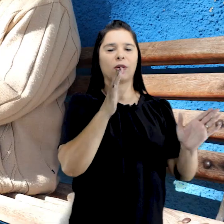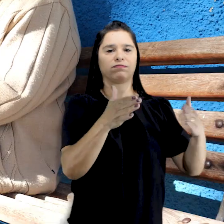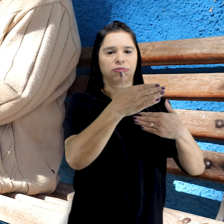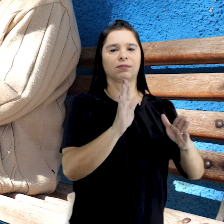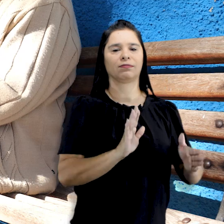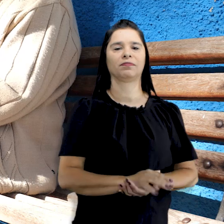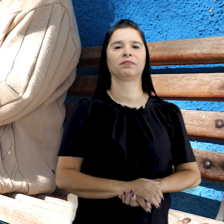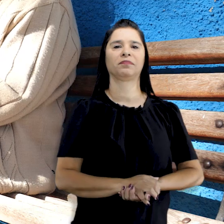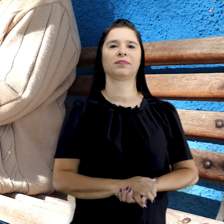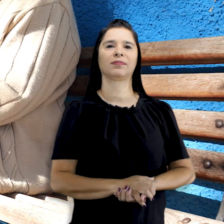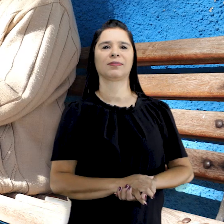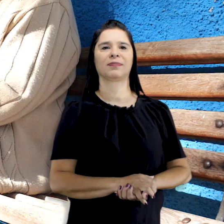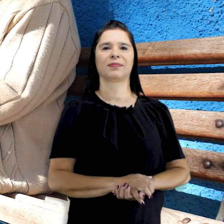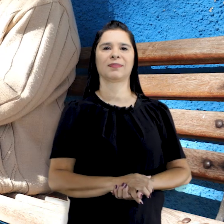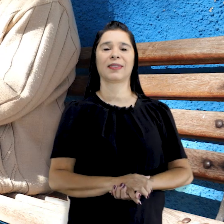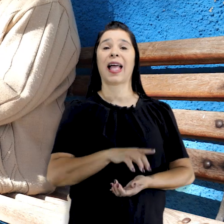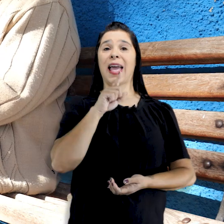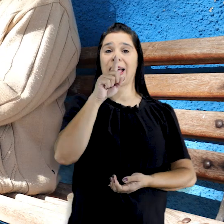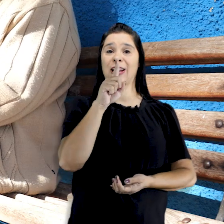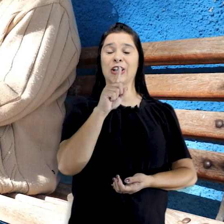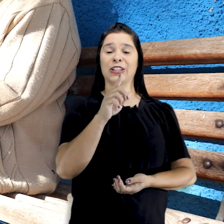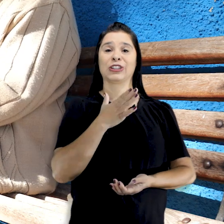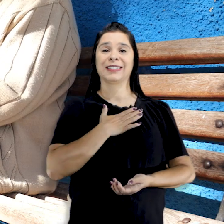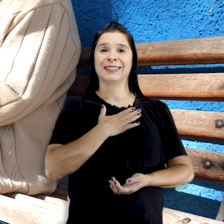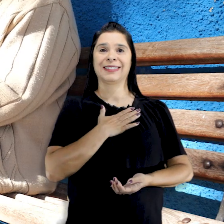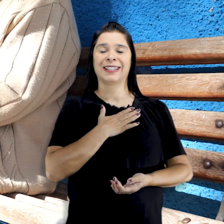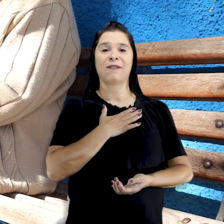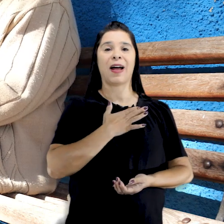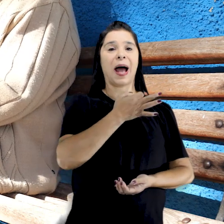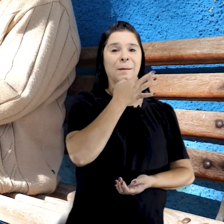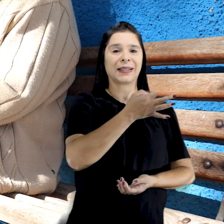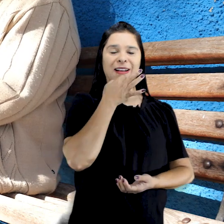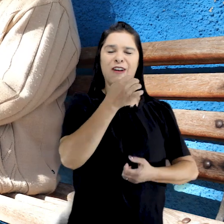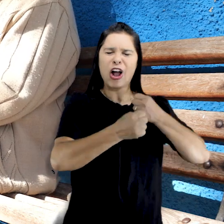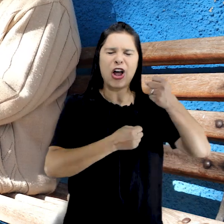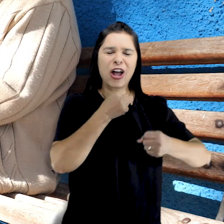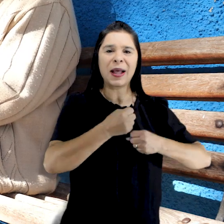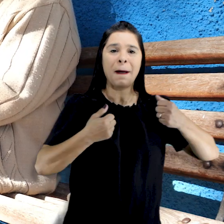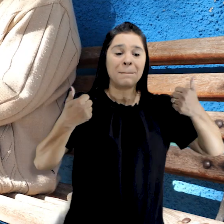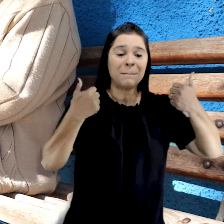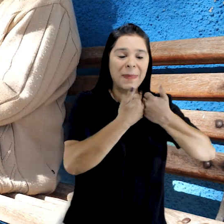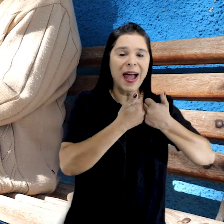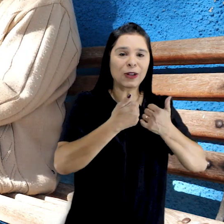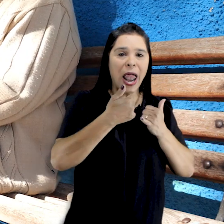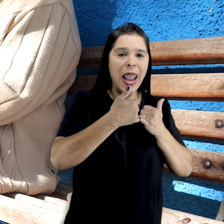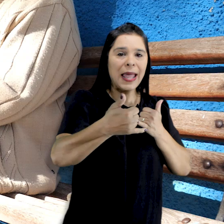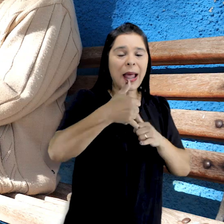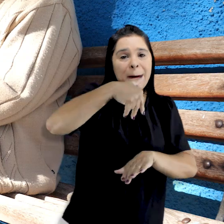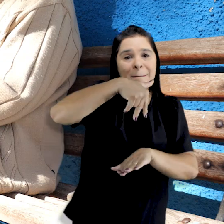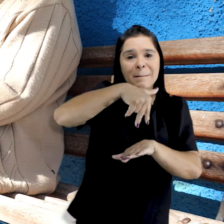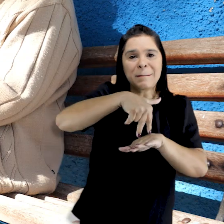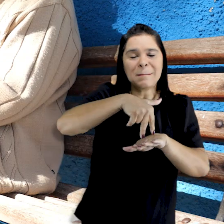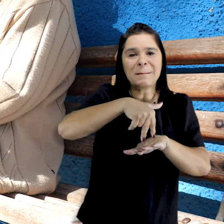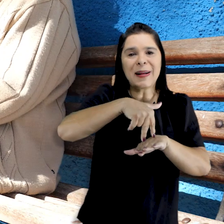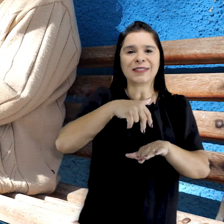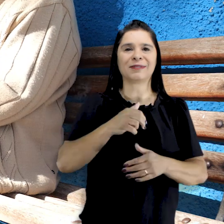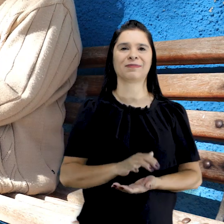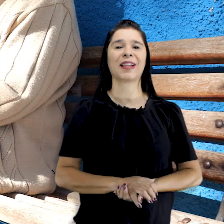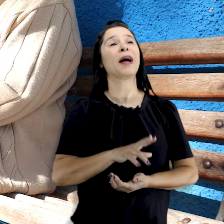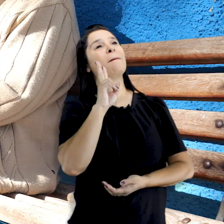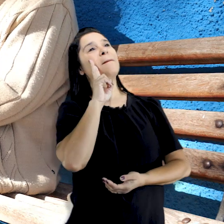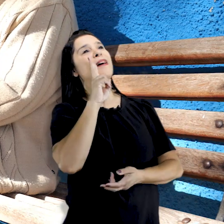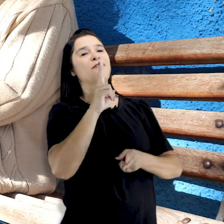E a gente, quando apitava, a gente corria para a beira da linha e ficava em pé, perto da linha, para olhar o trem passar. Coisa